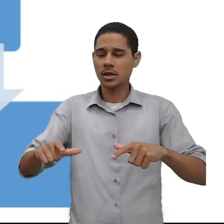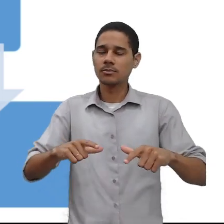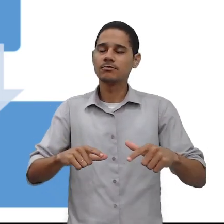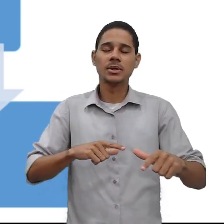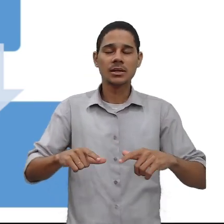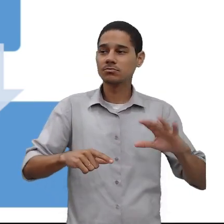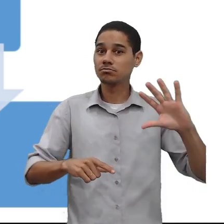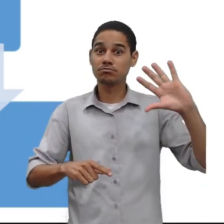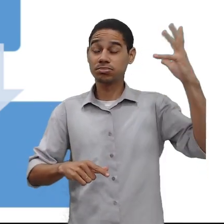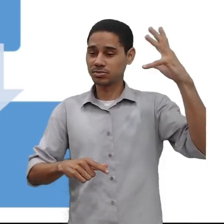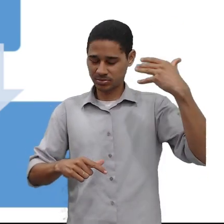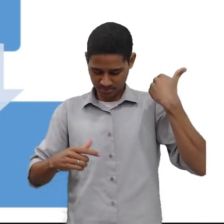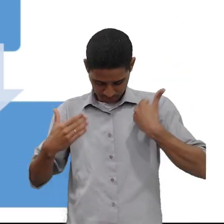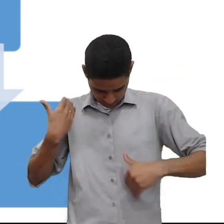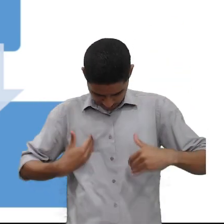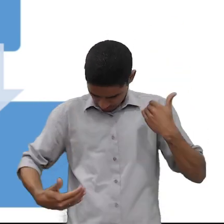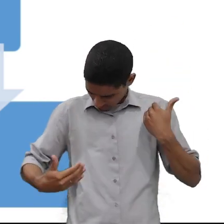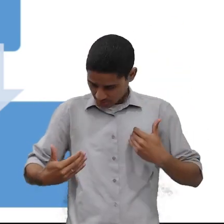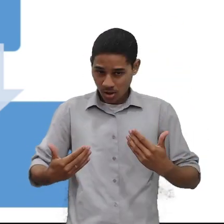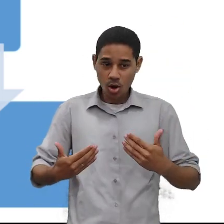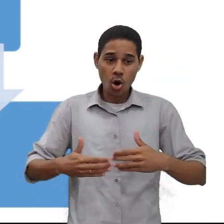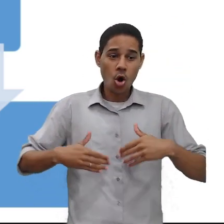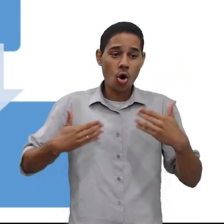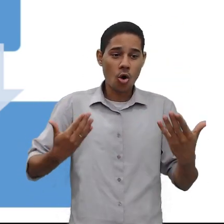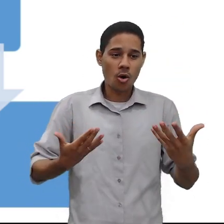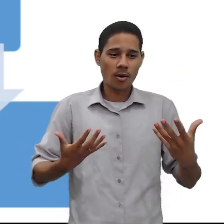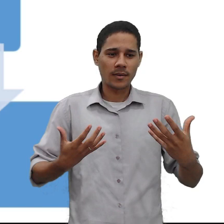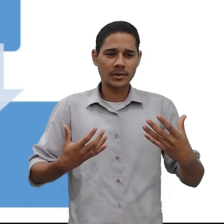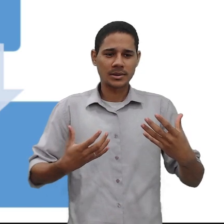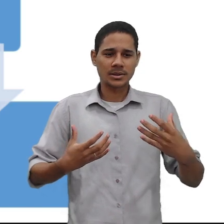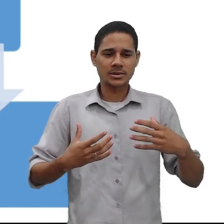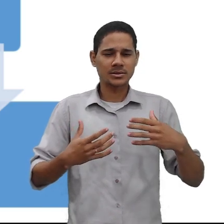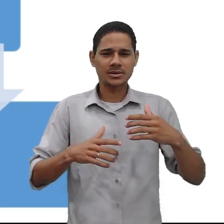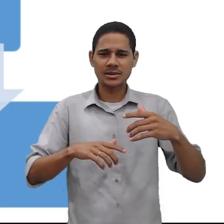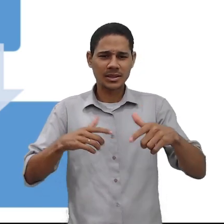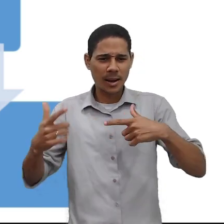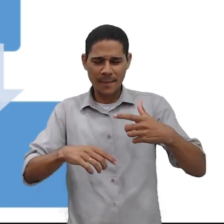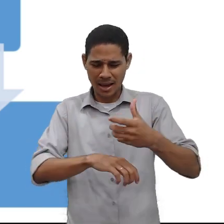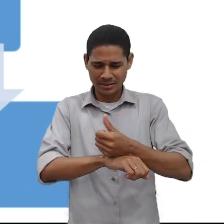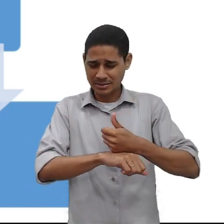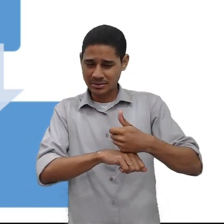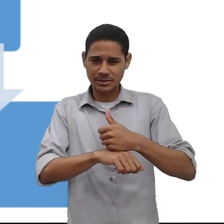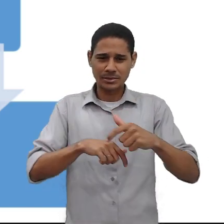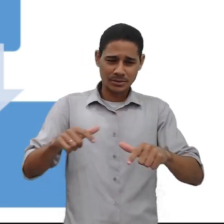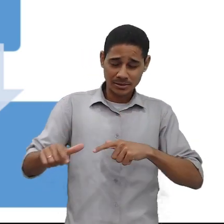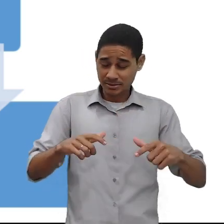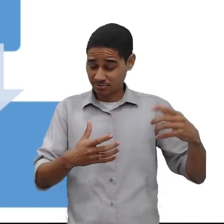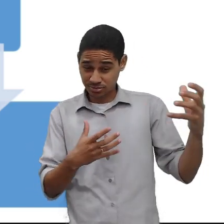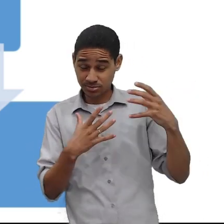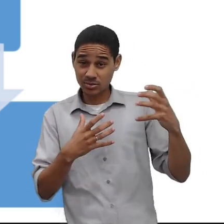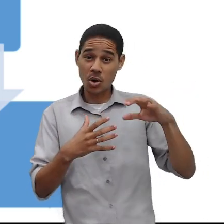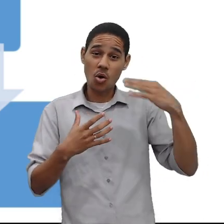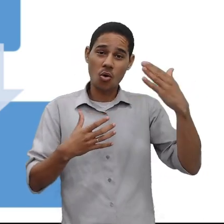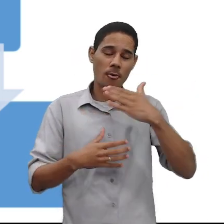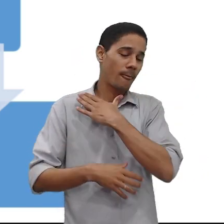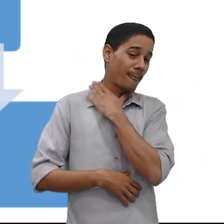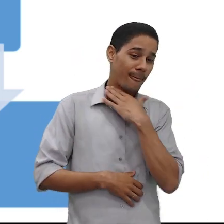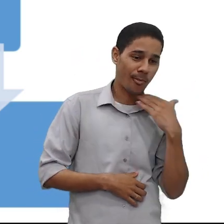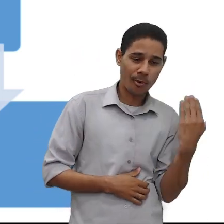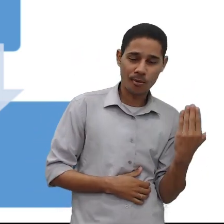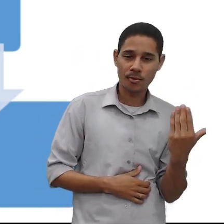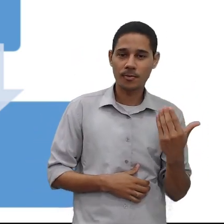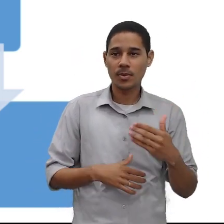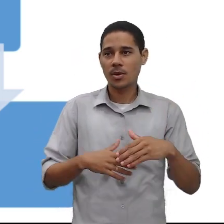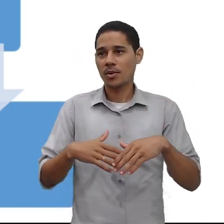provocando lesão corporal ou perturbação funcional que cause a morte ou a perda